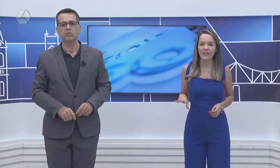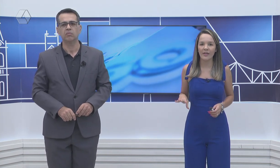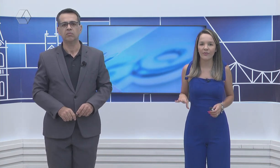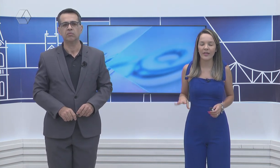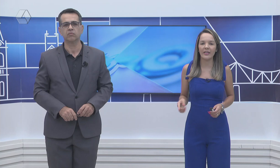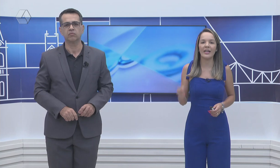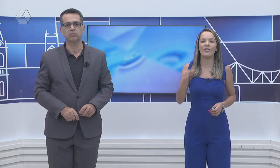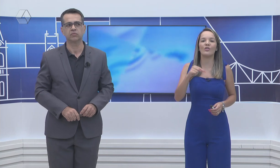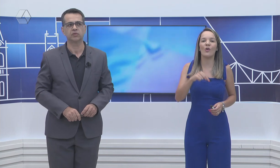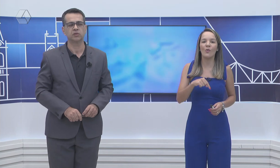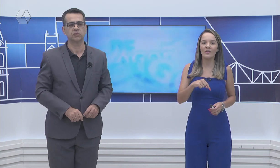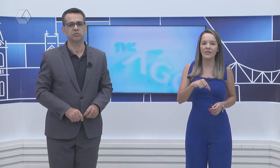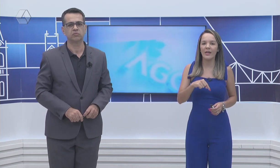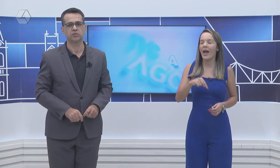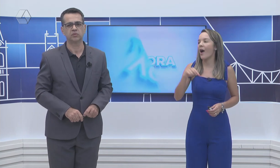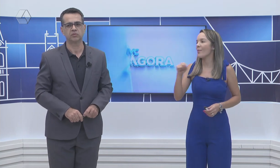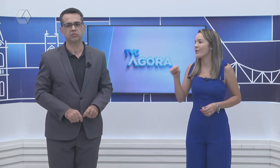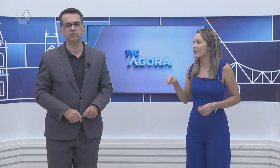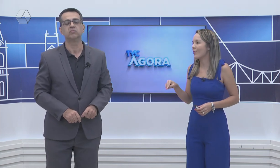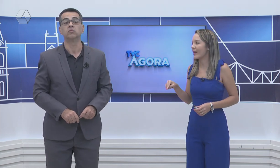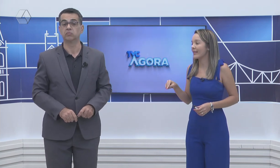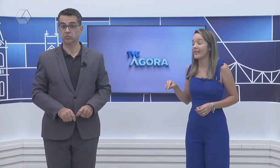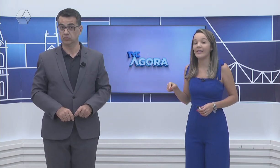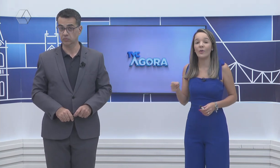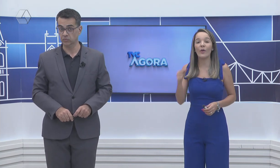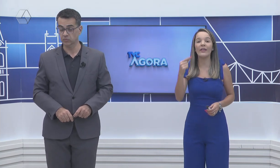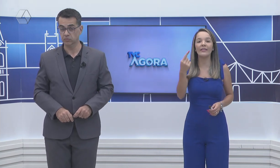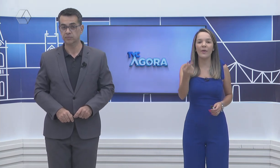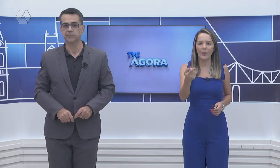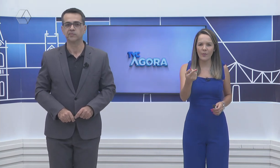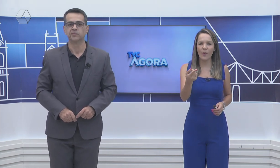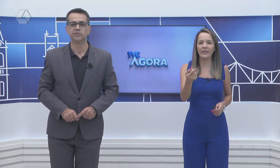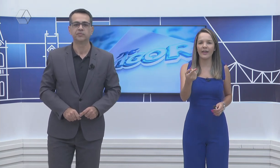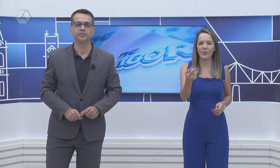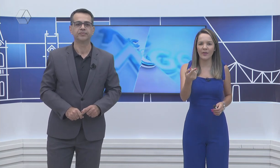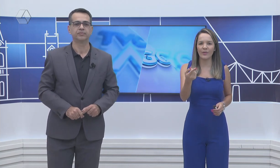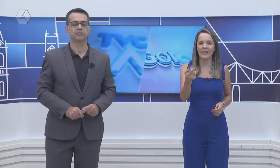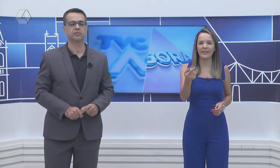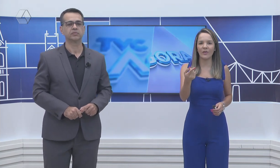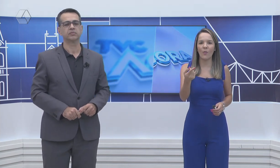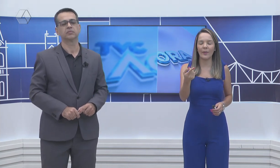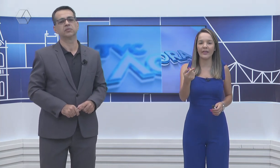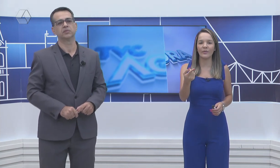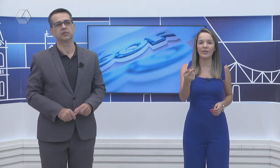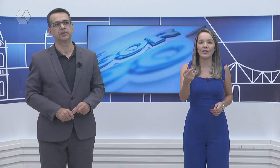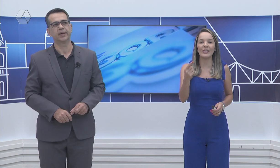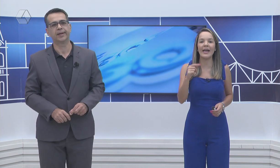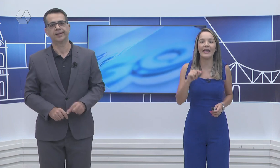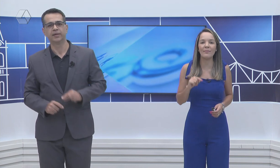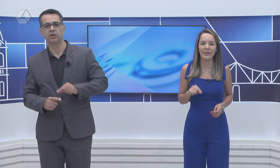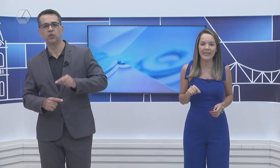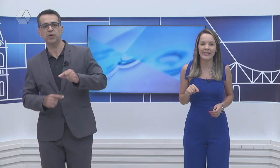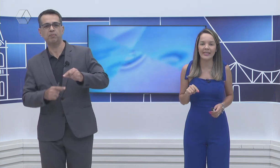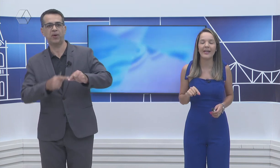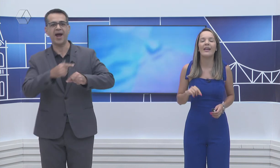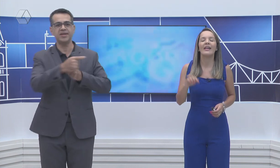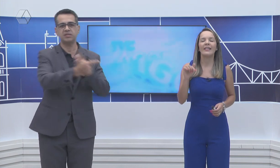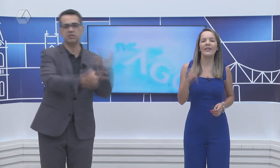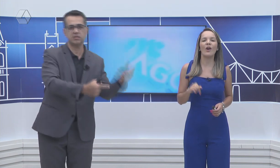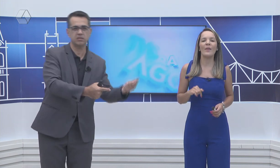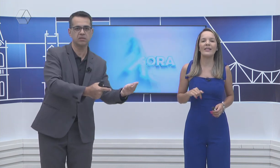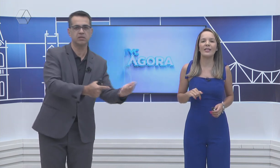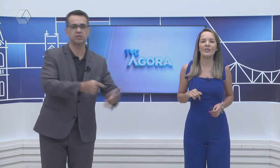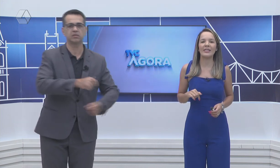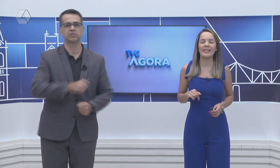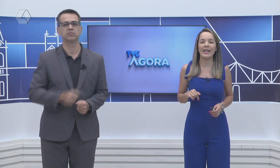a sexta-feira, das 11 ao meio-dia 45. E também um boa tarde para você que está acompanhando a gente na reprise. Reprise.